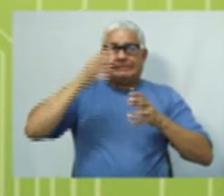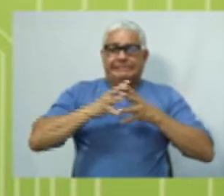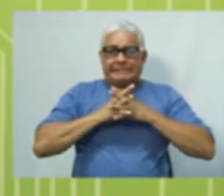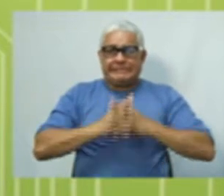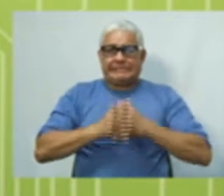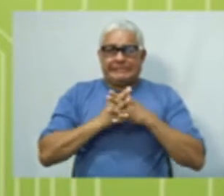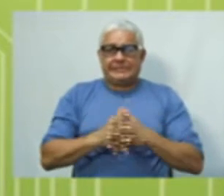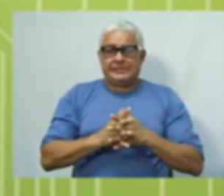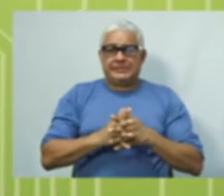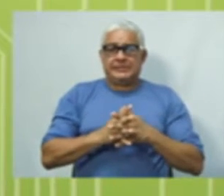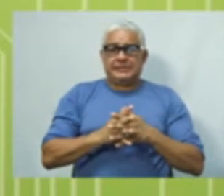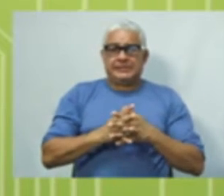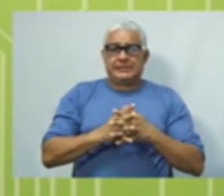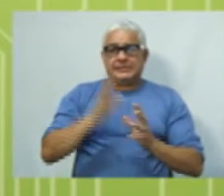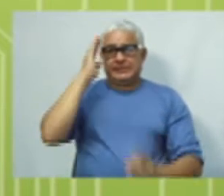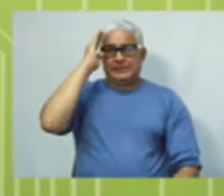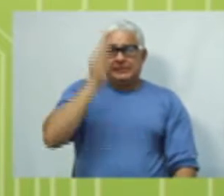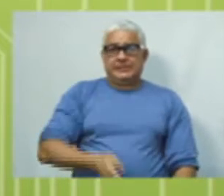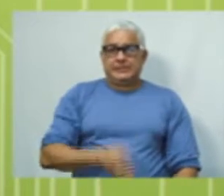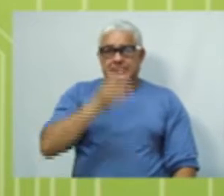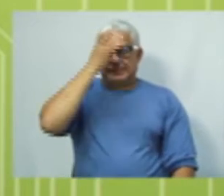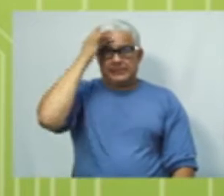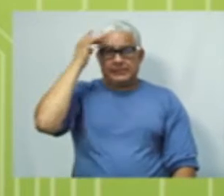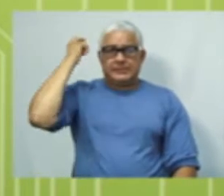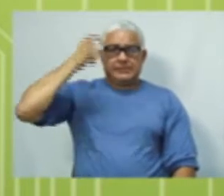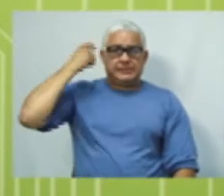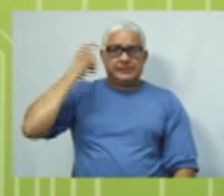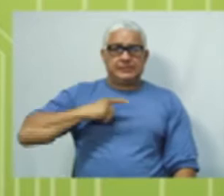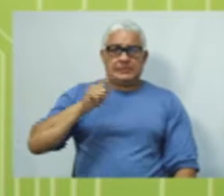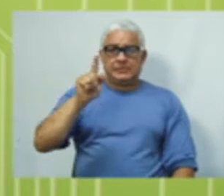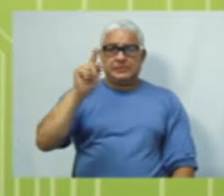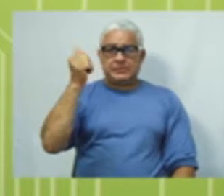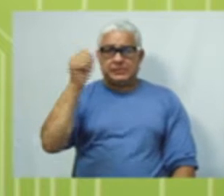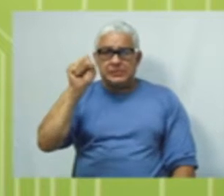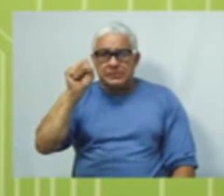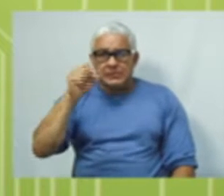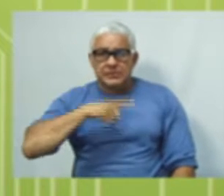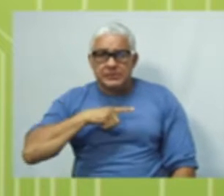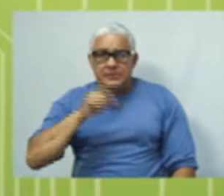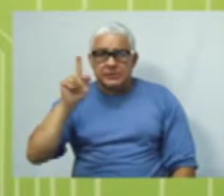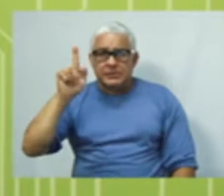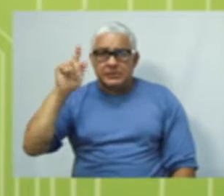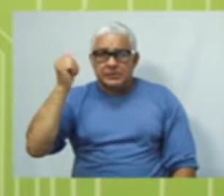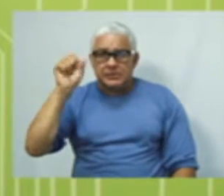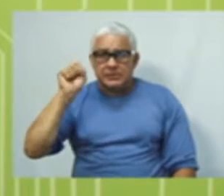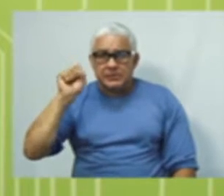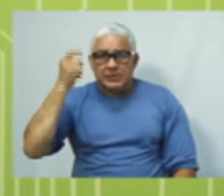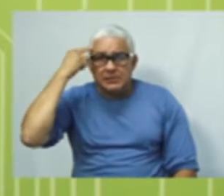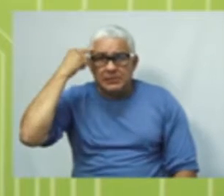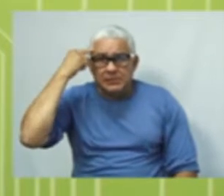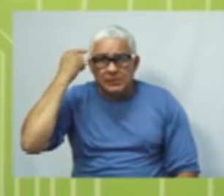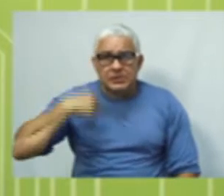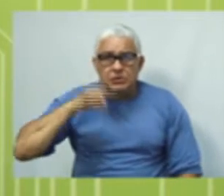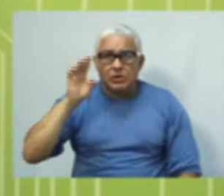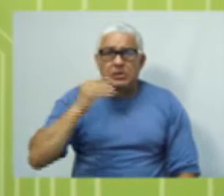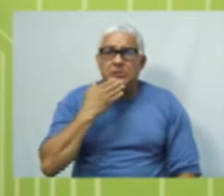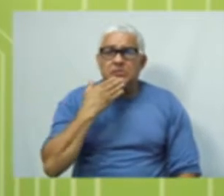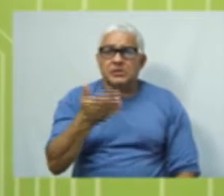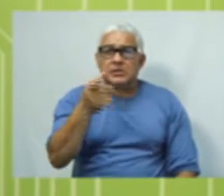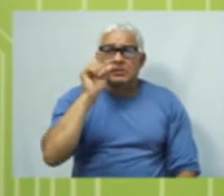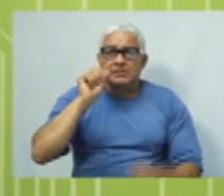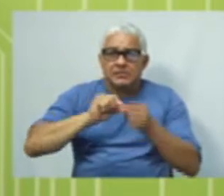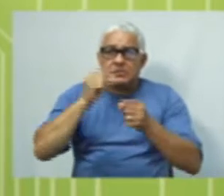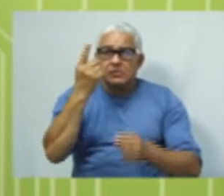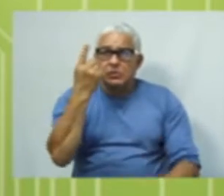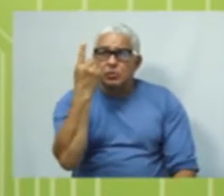E o principal, alguém se preocupou de olhar se tem gás? Já pensou? Quer dizer, eu estou só pedindo para fazer um